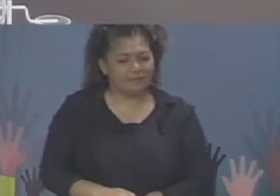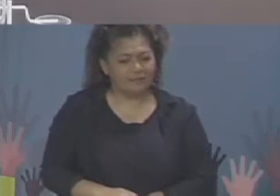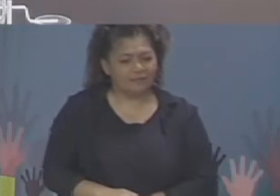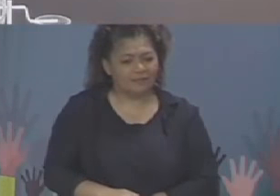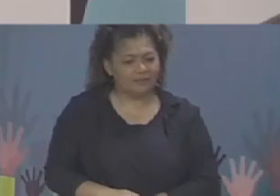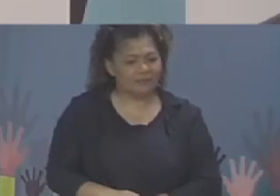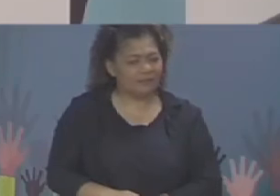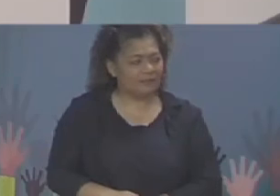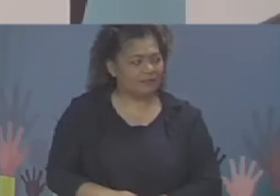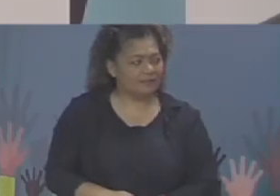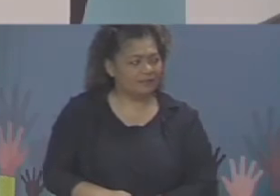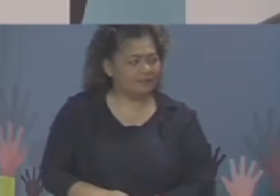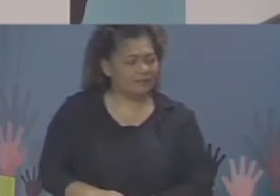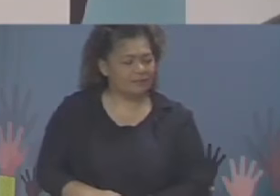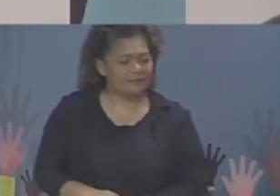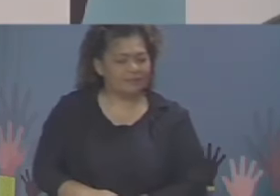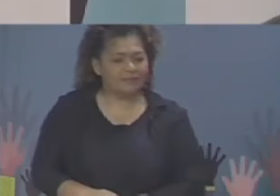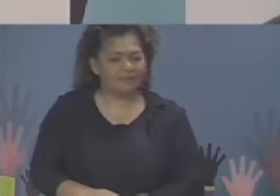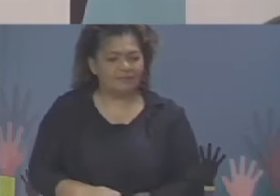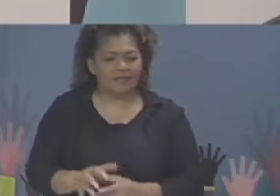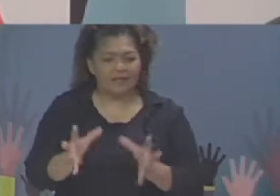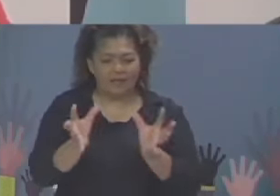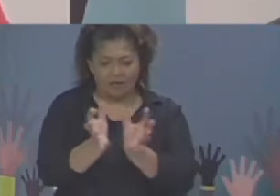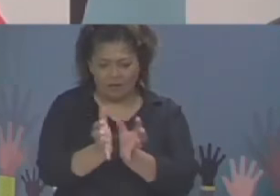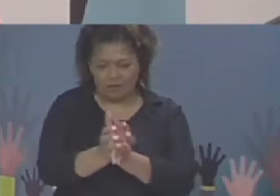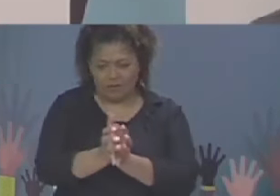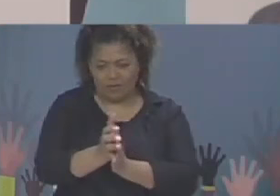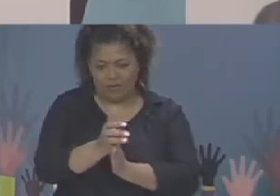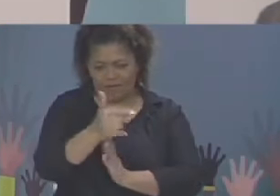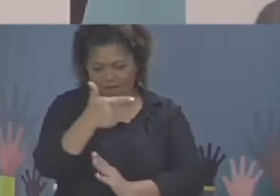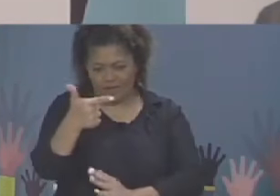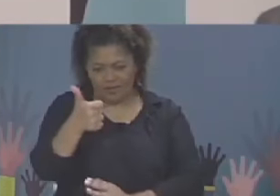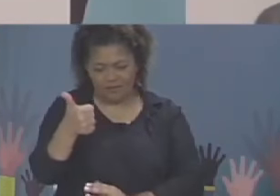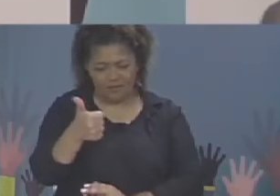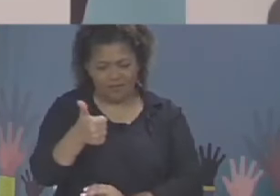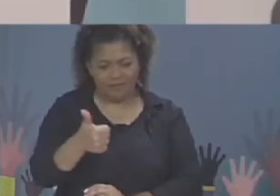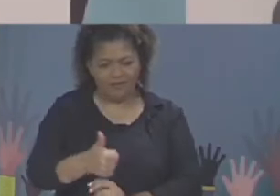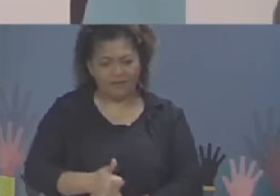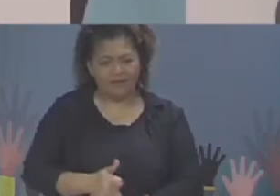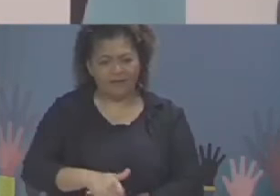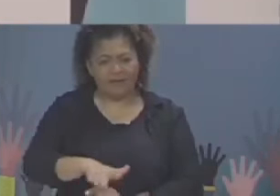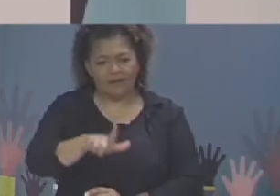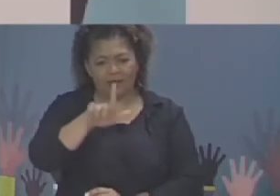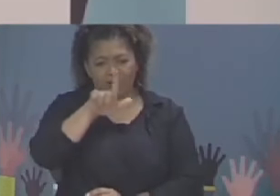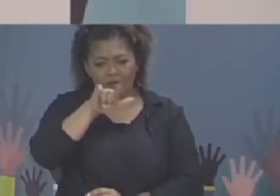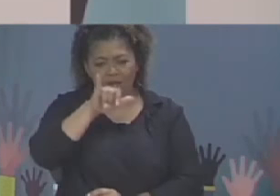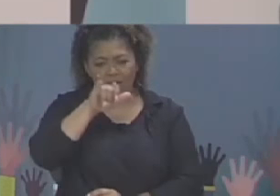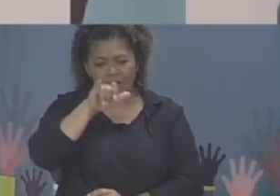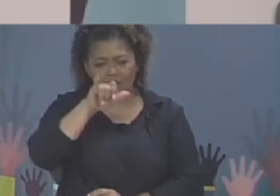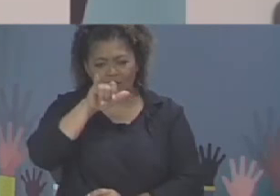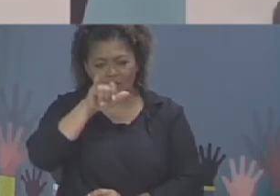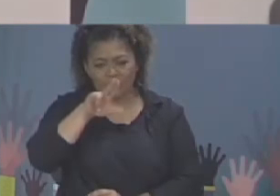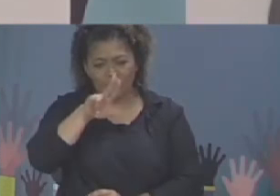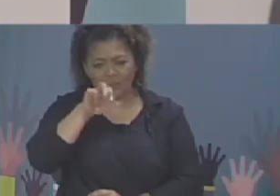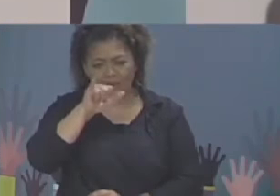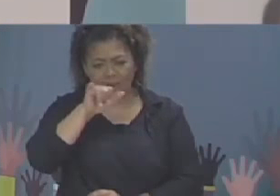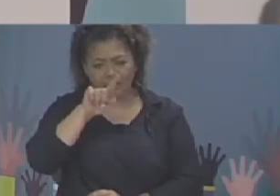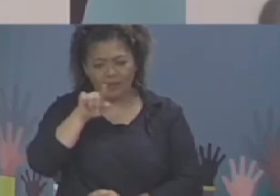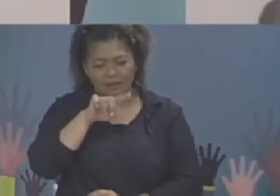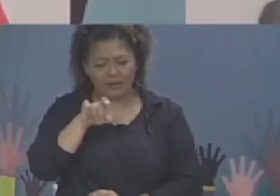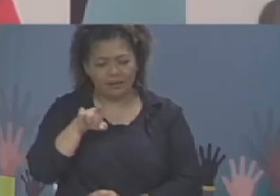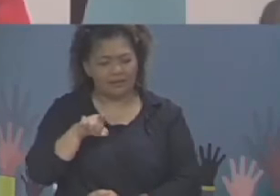Então, na primeira rodada, chapa 21, Luiz Anunciação, pergunta para a chapa 22, Rogério